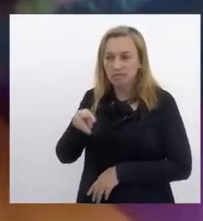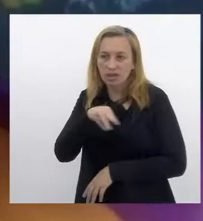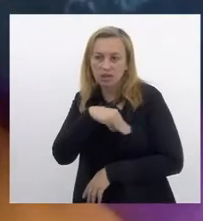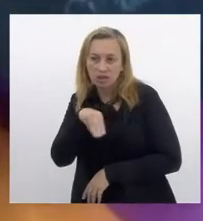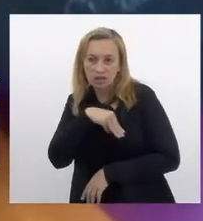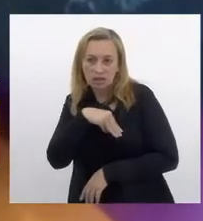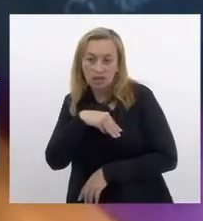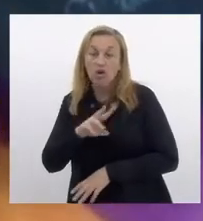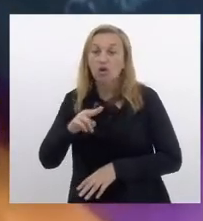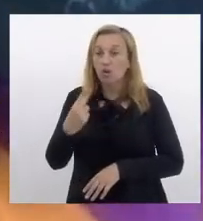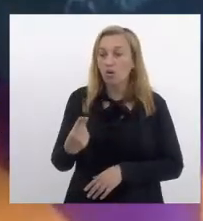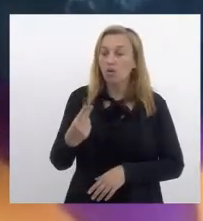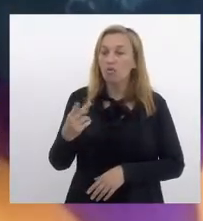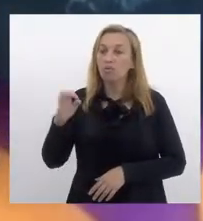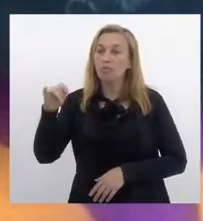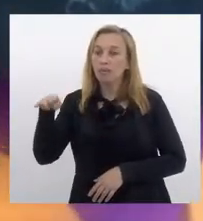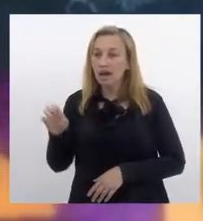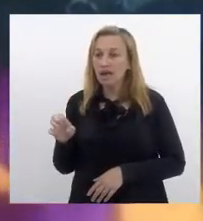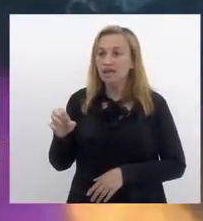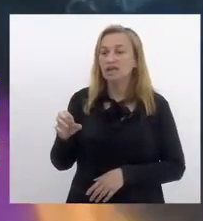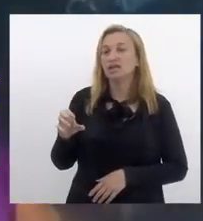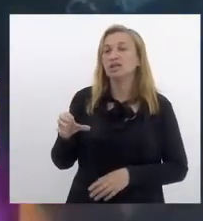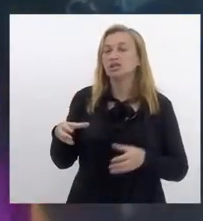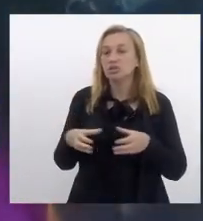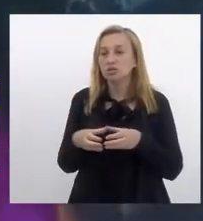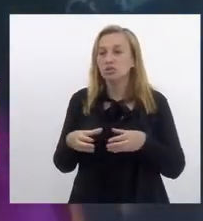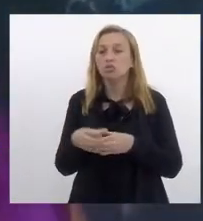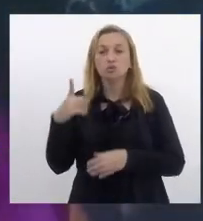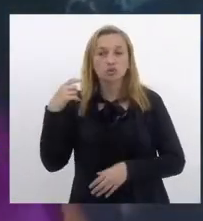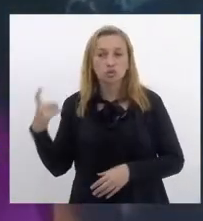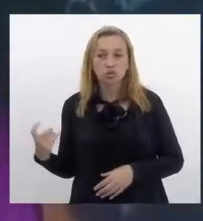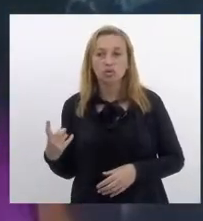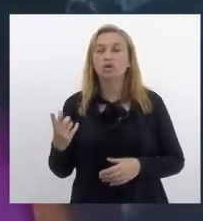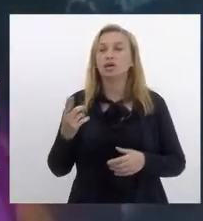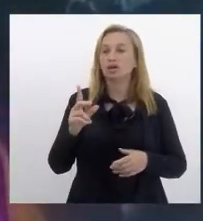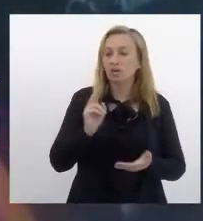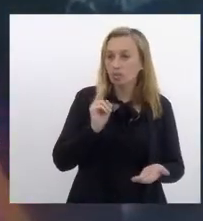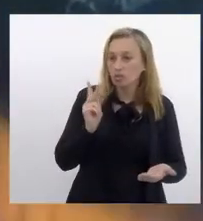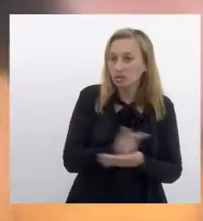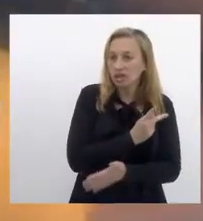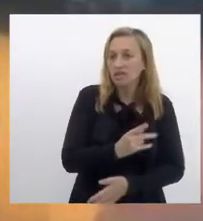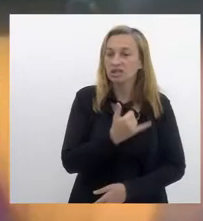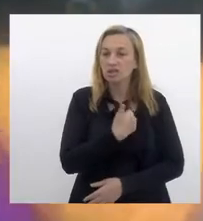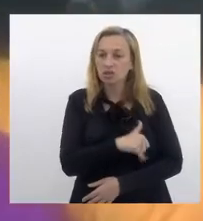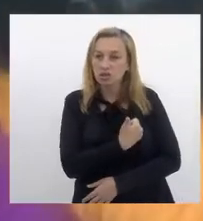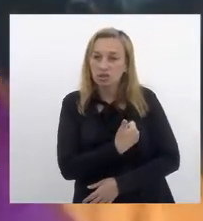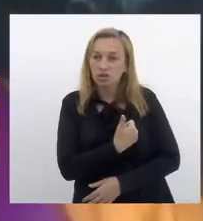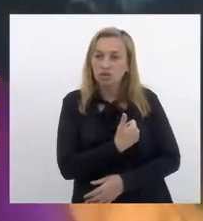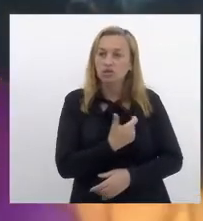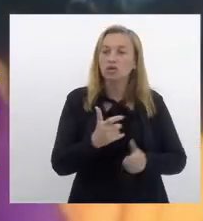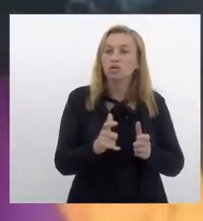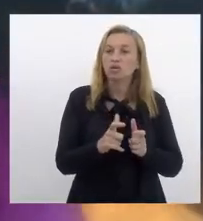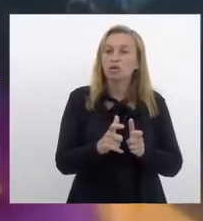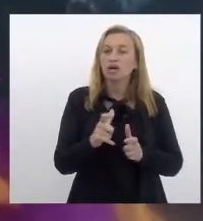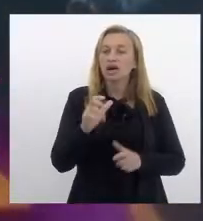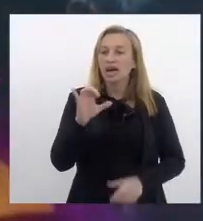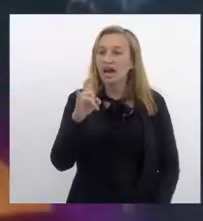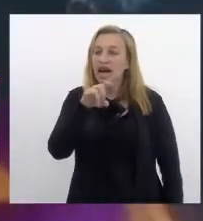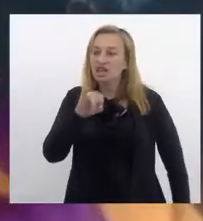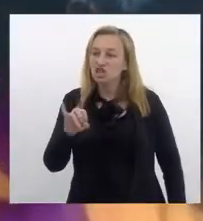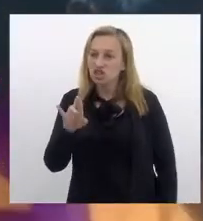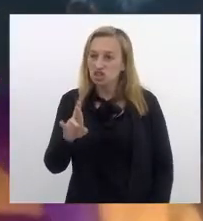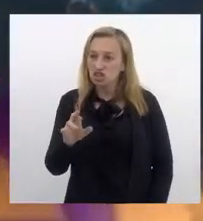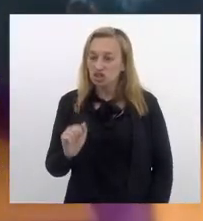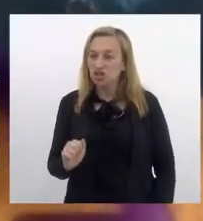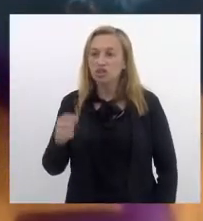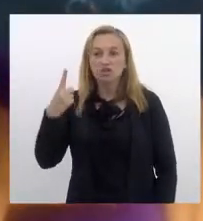som tão tradicional que ainda acontece na cidade de São João de Meriti. Aquelas equipes de grandes caixas de som antigas